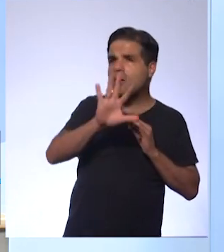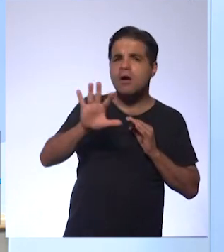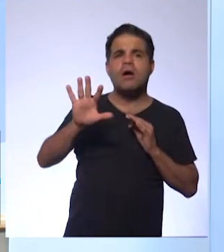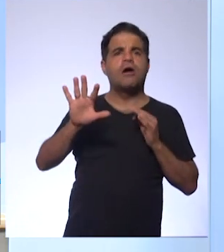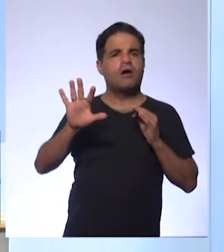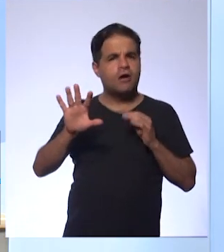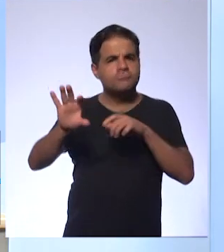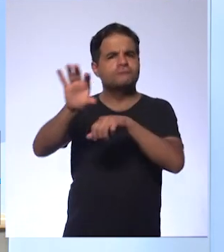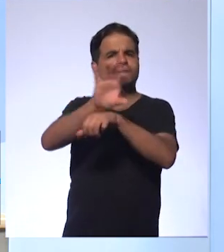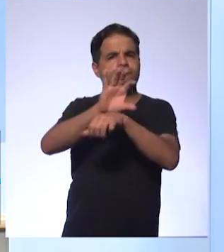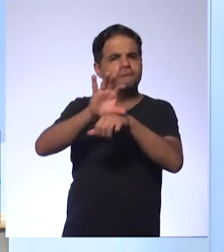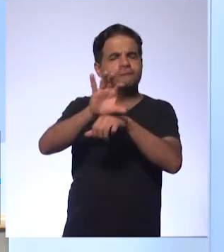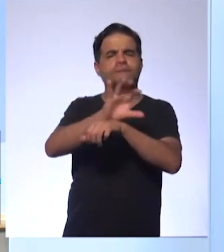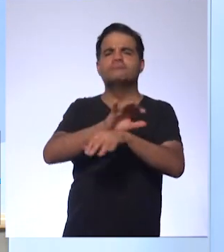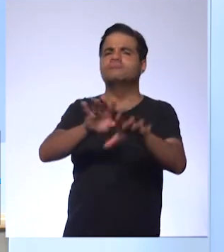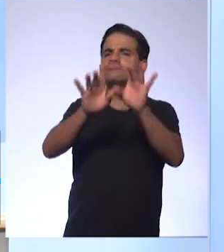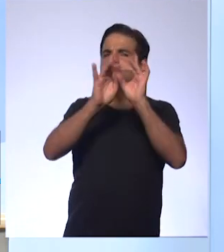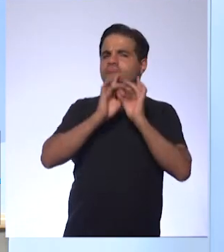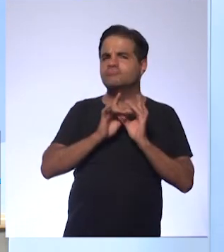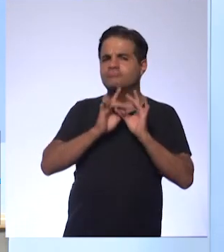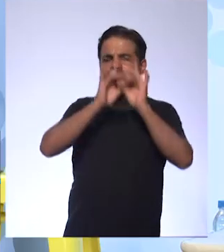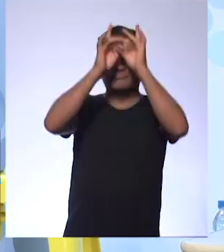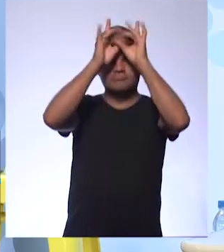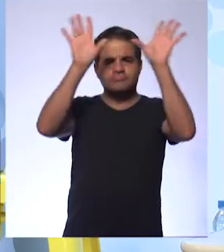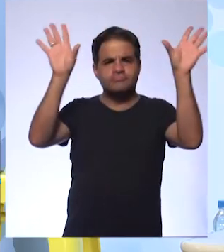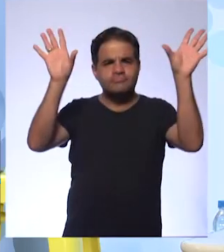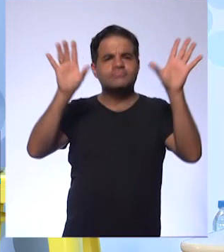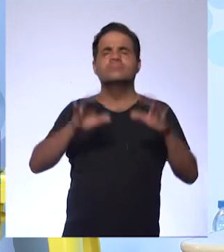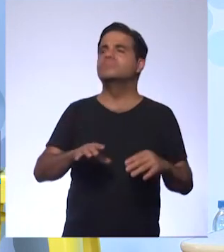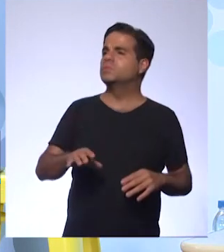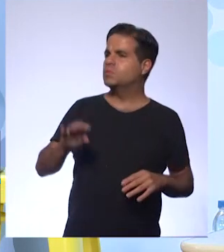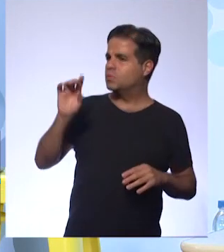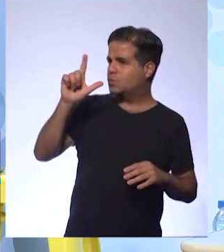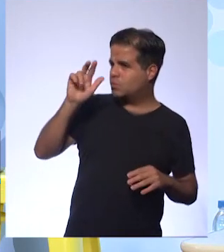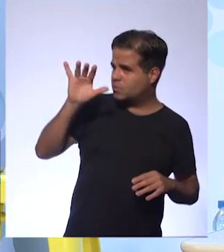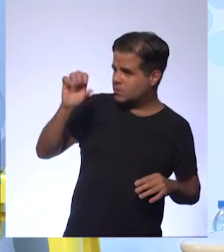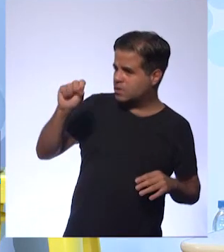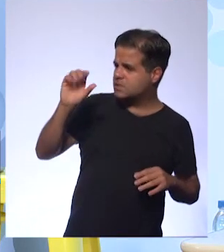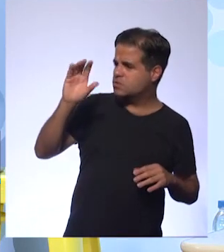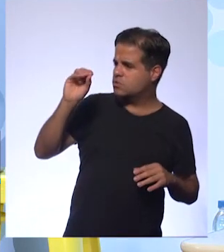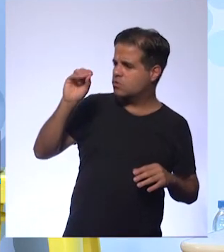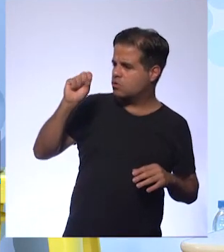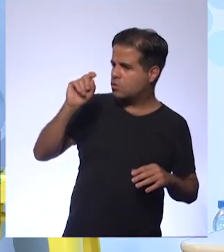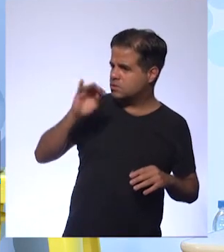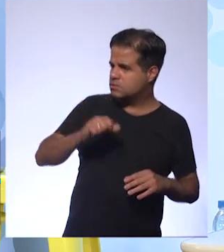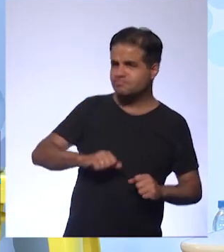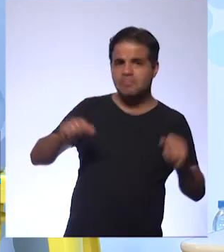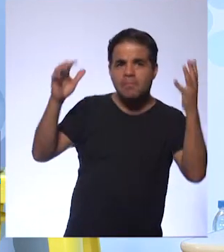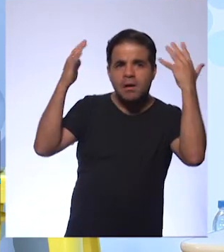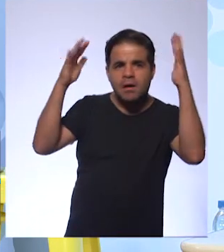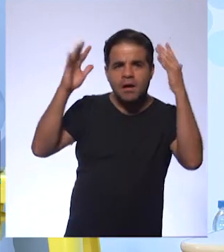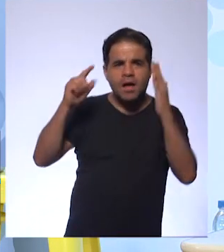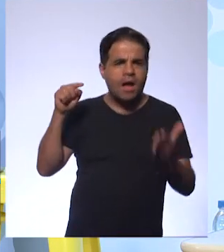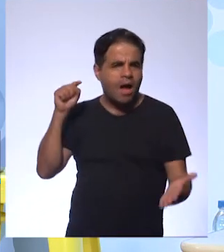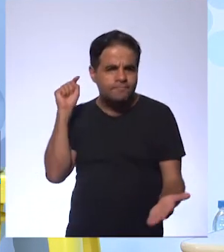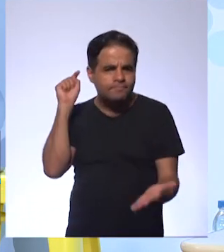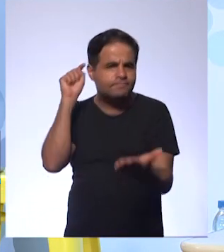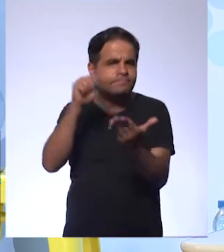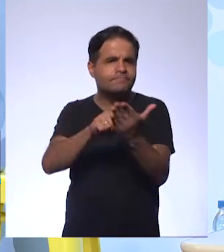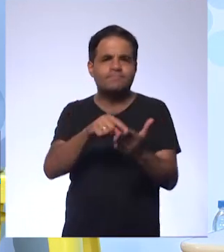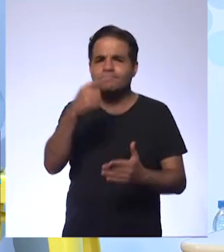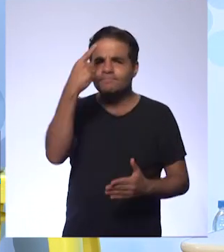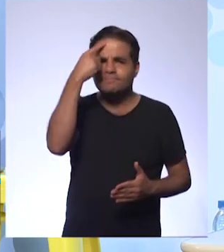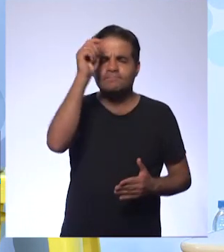a Constituição Liberal. Lucas Costa, né? Isso. Parabéns, Lucas Costa, você foi aí na mosca, é bem essa a